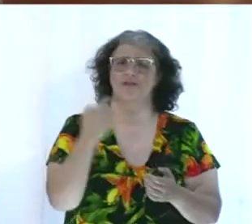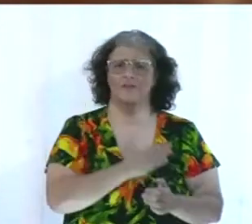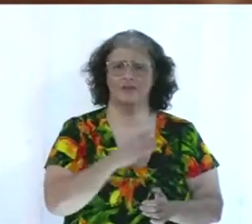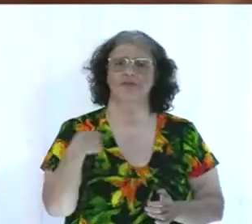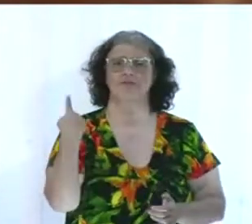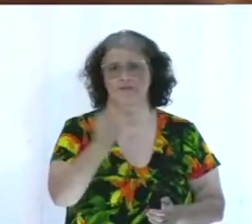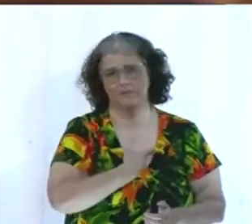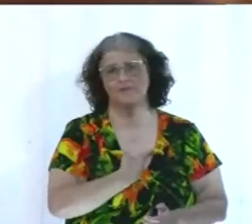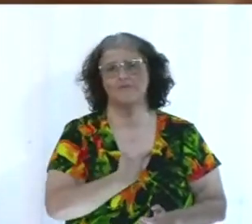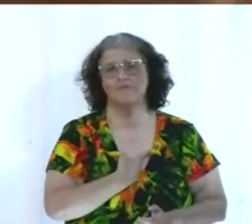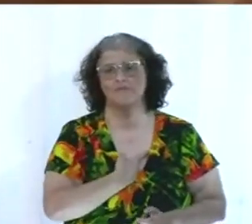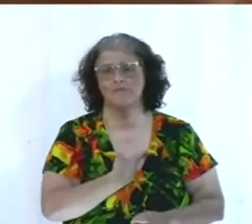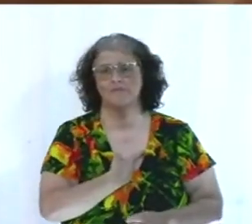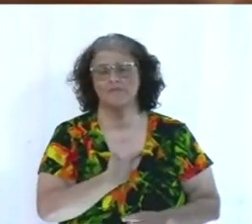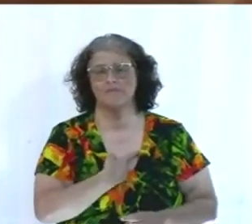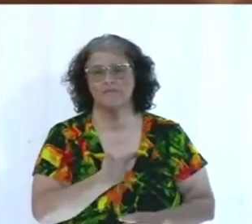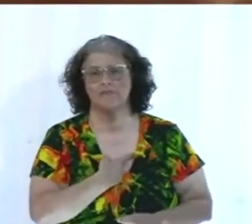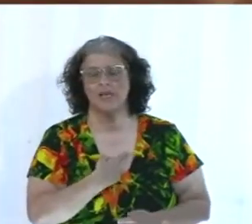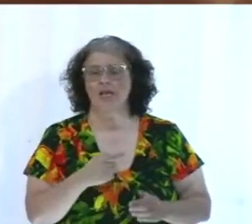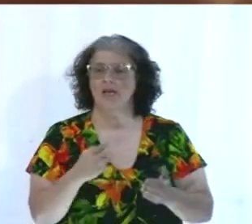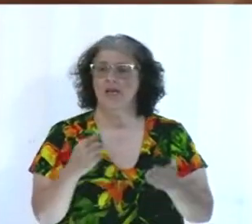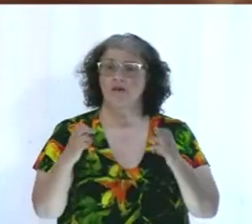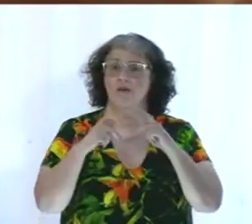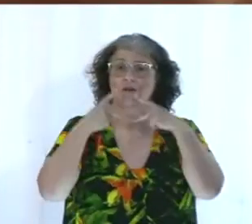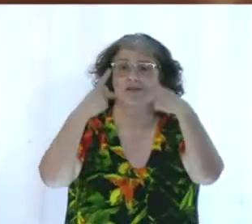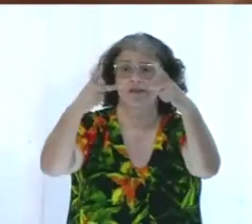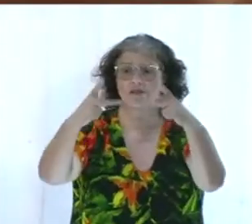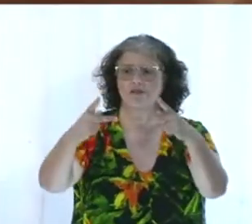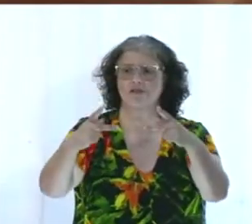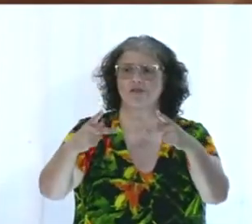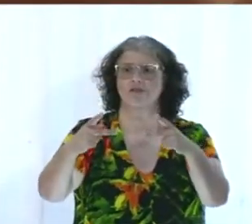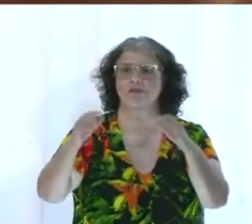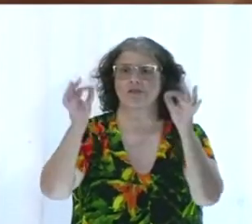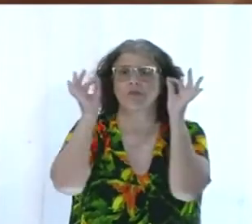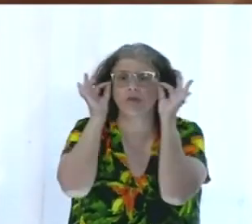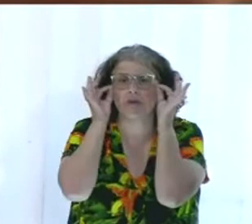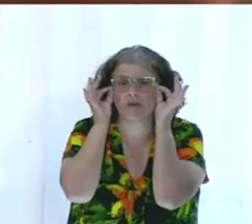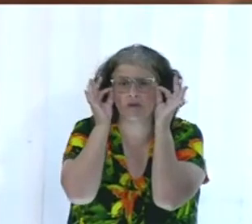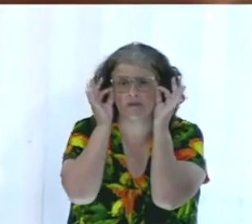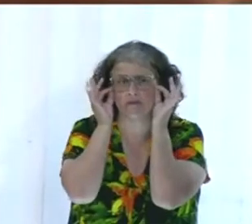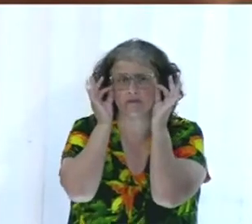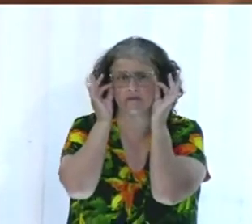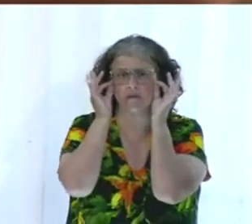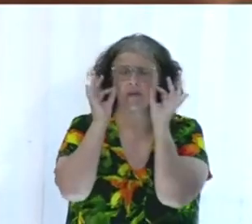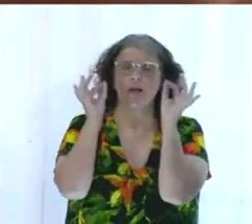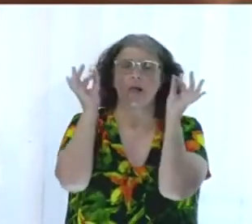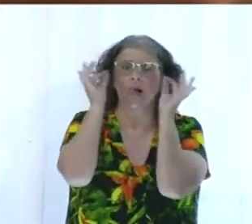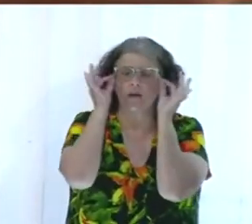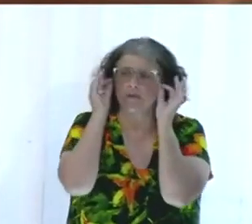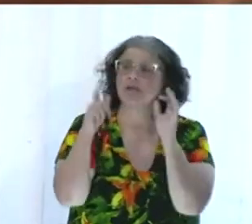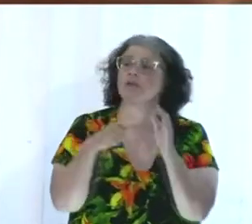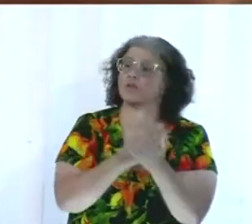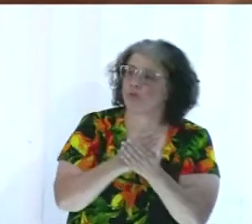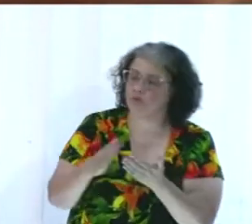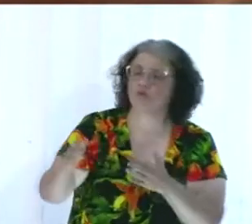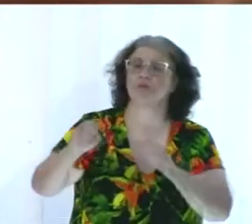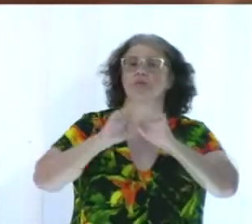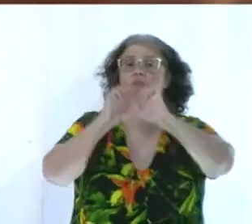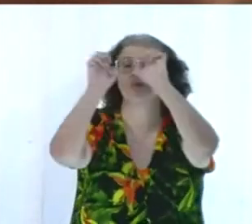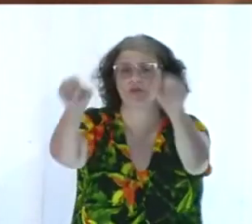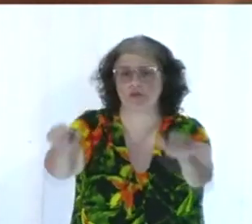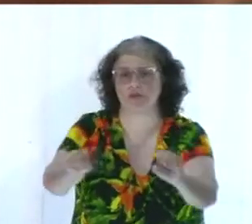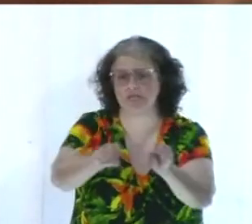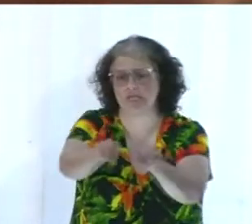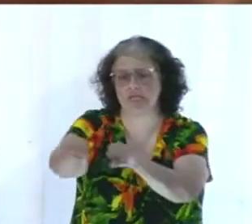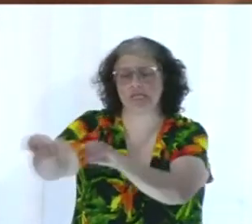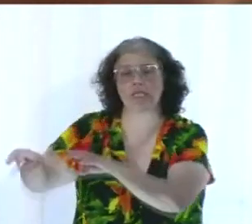de alerta, para que continuemos pregando e ensinando o verdadeiro Evangelho. Mas mais do que isso, não basta